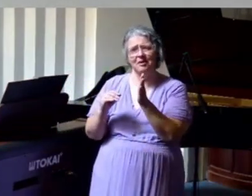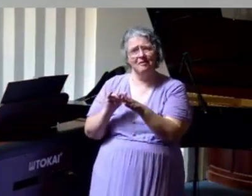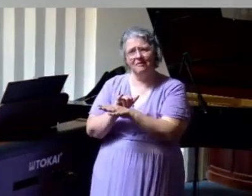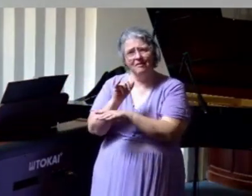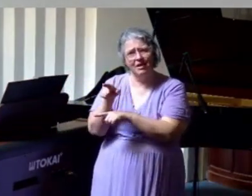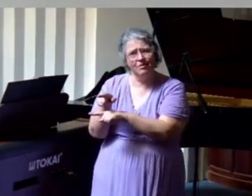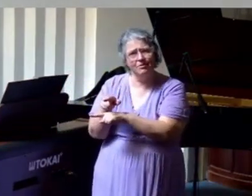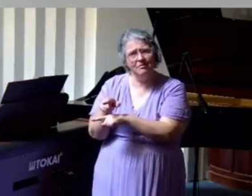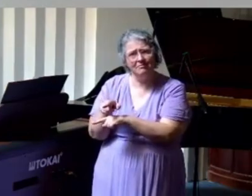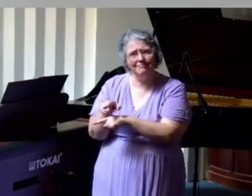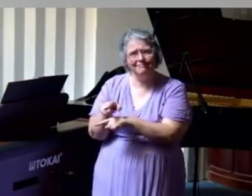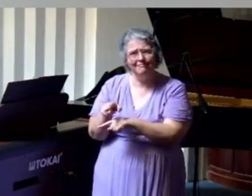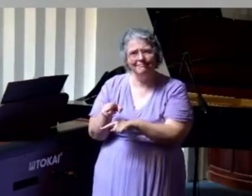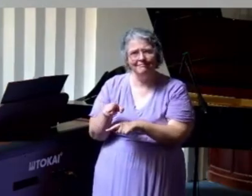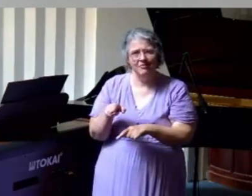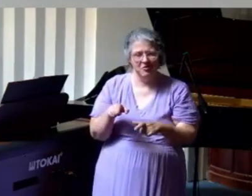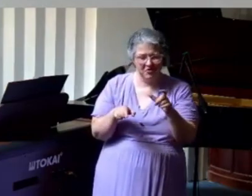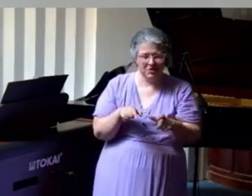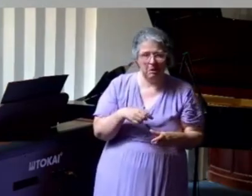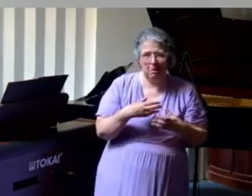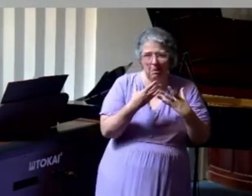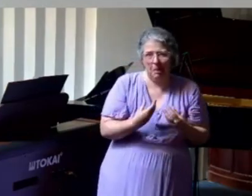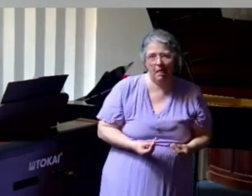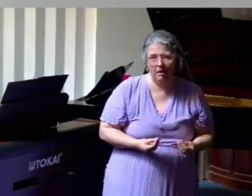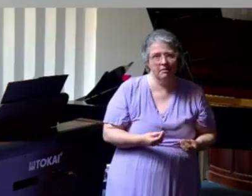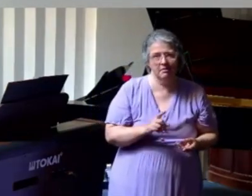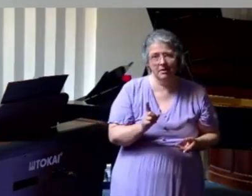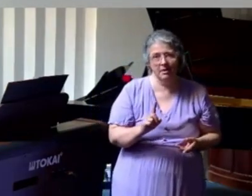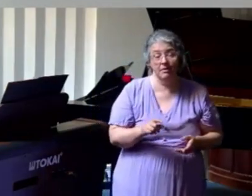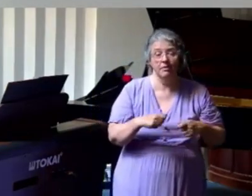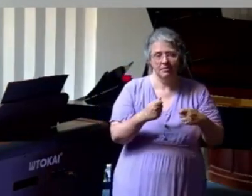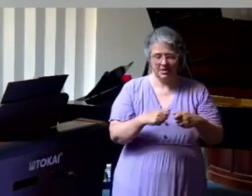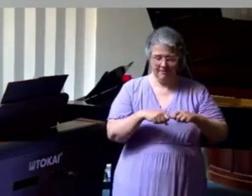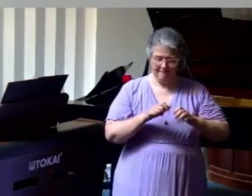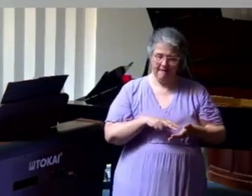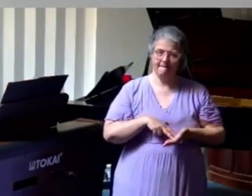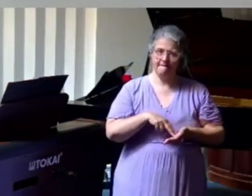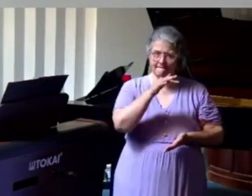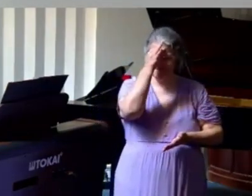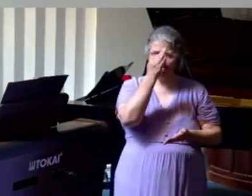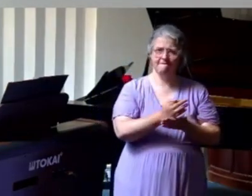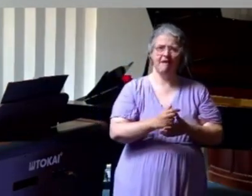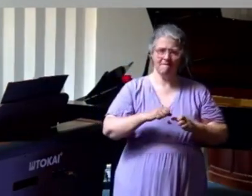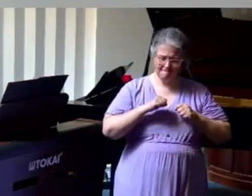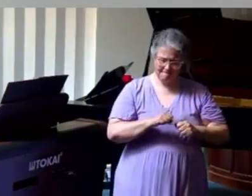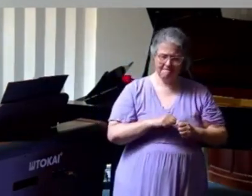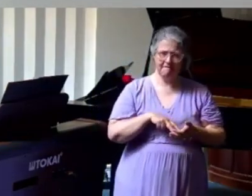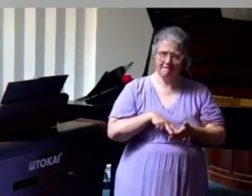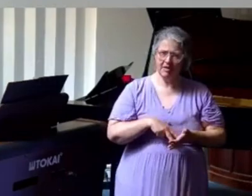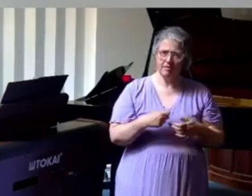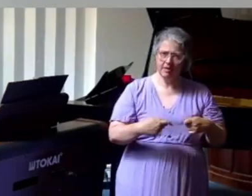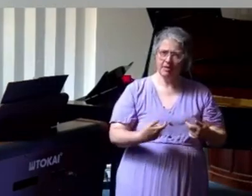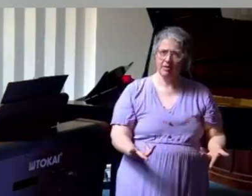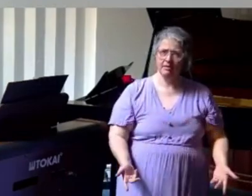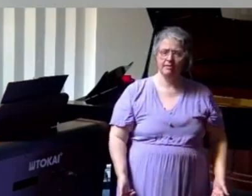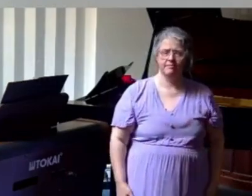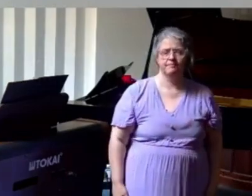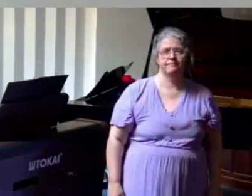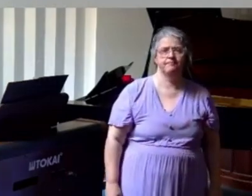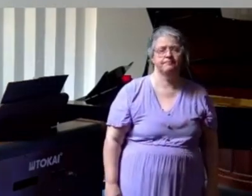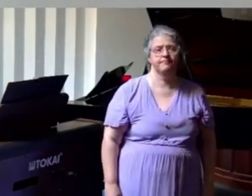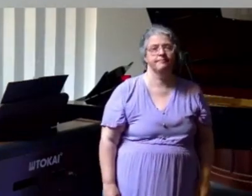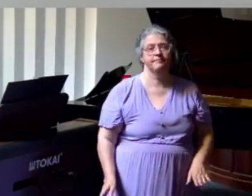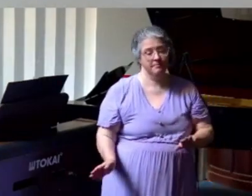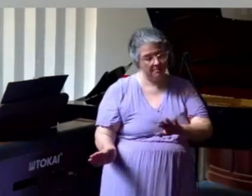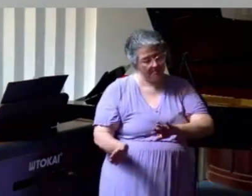Joás demonstrou a sua fragilidade nesse ponto. Sua fé dependia de Joiada. Veja uma outra linha de raciocínio